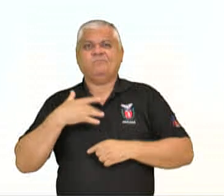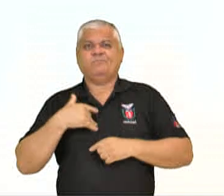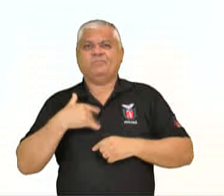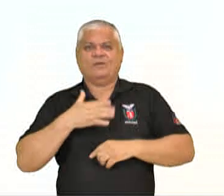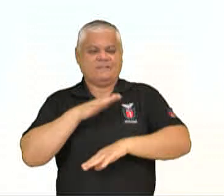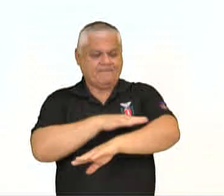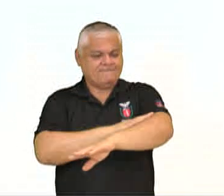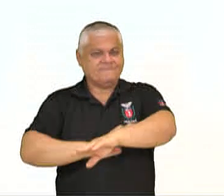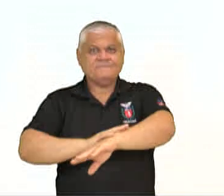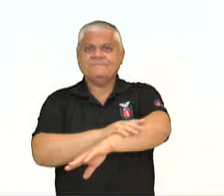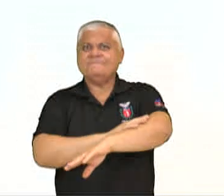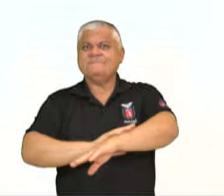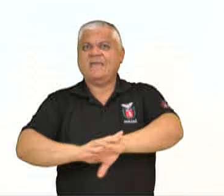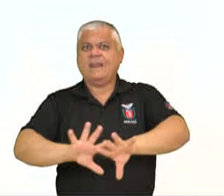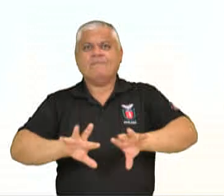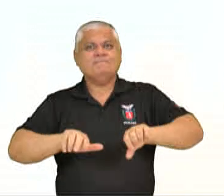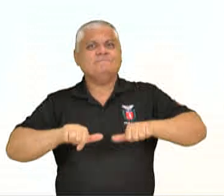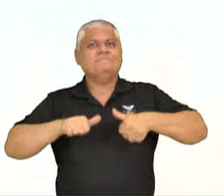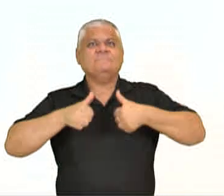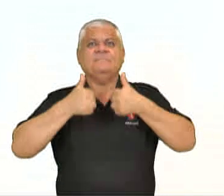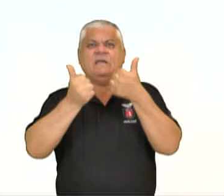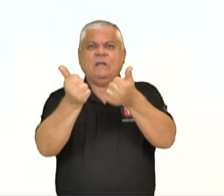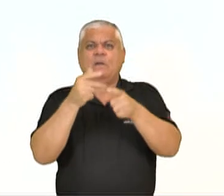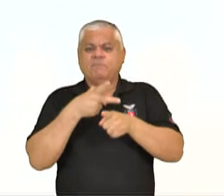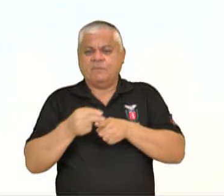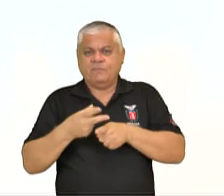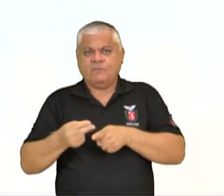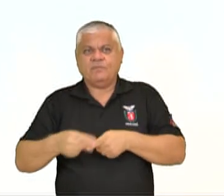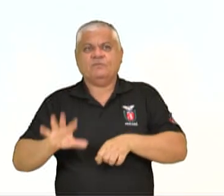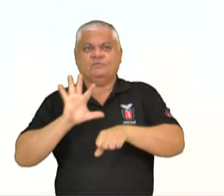como a pele, até o combate de doenças.